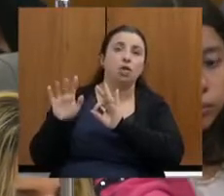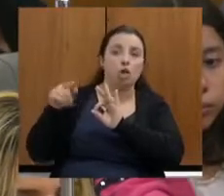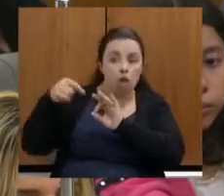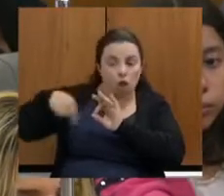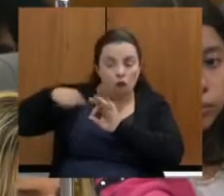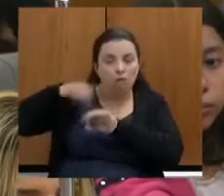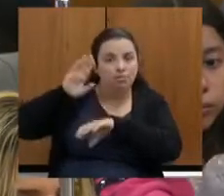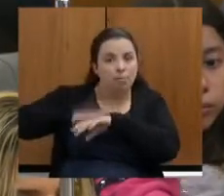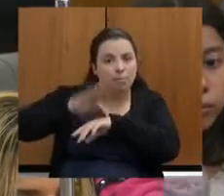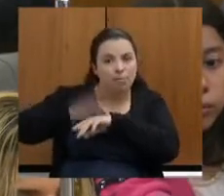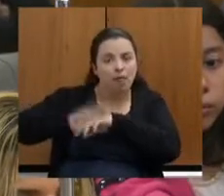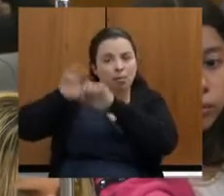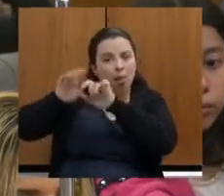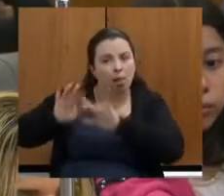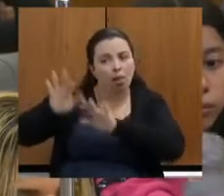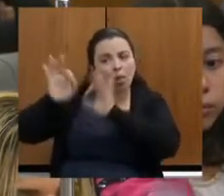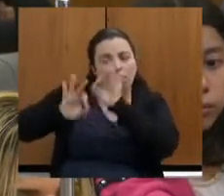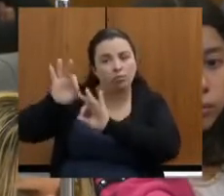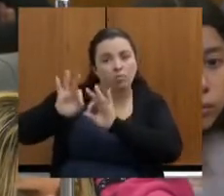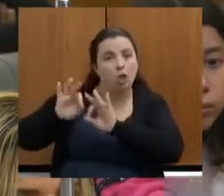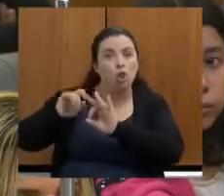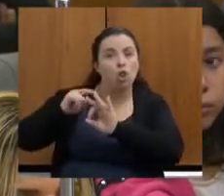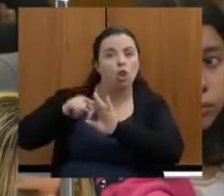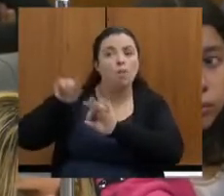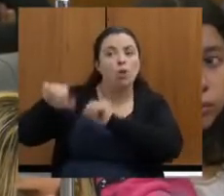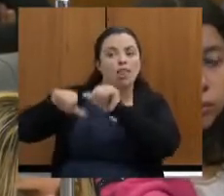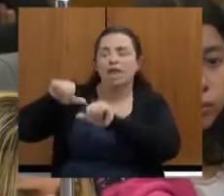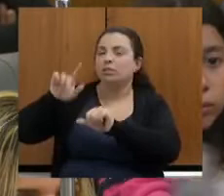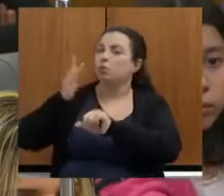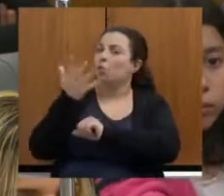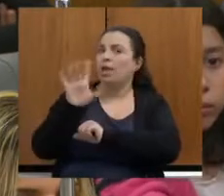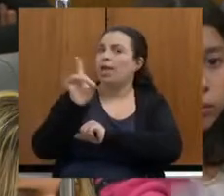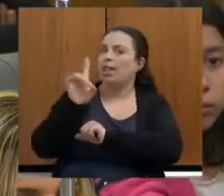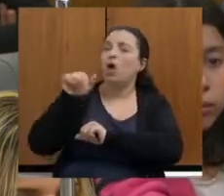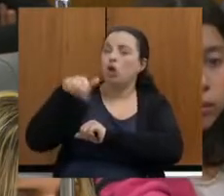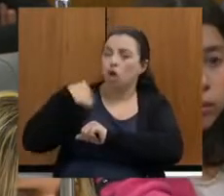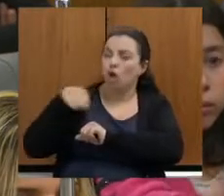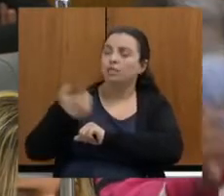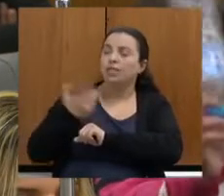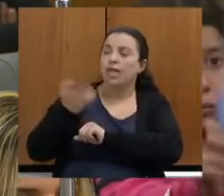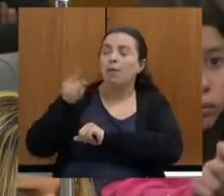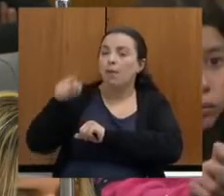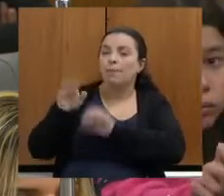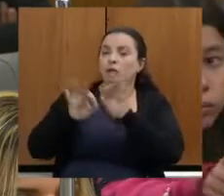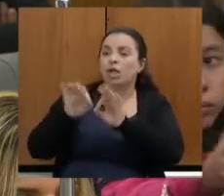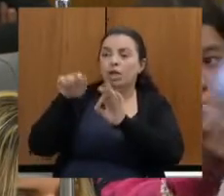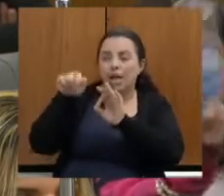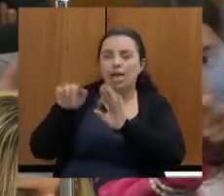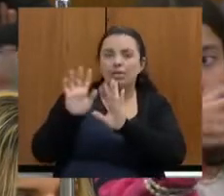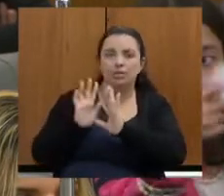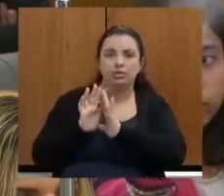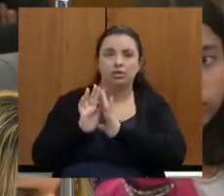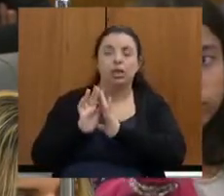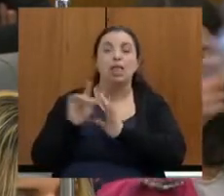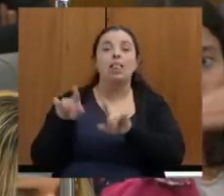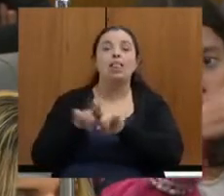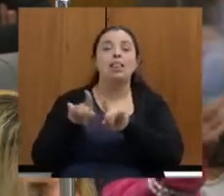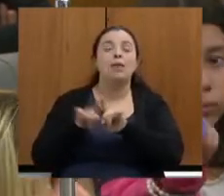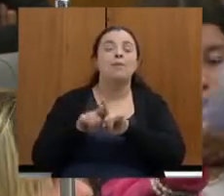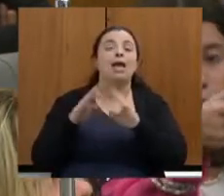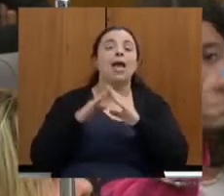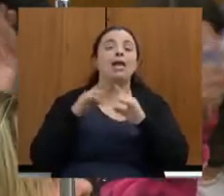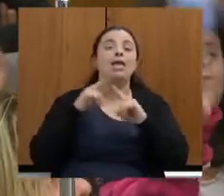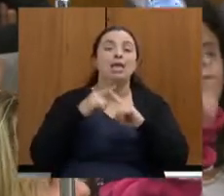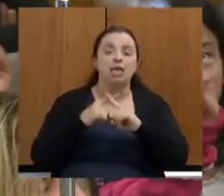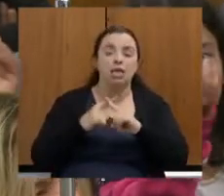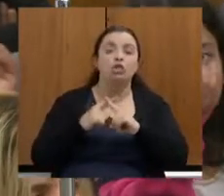nós construímos mas não quer mudança nele não e outra a a igreja que nós construímos também lá no